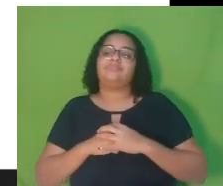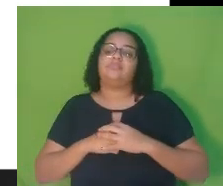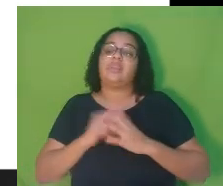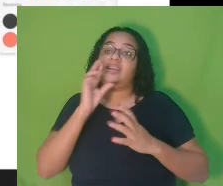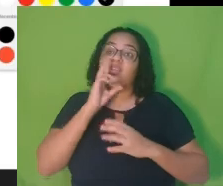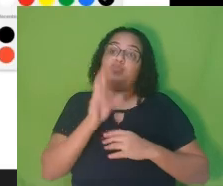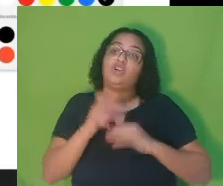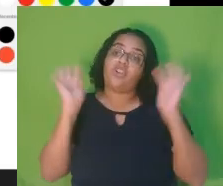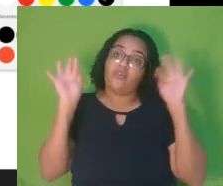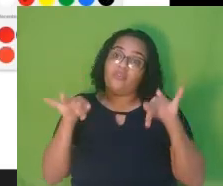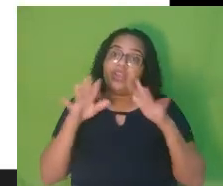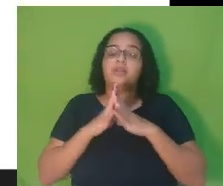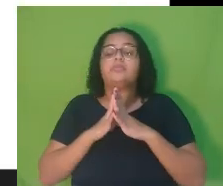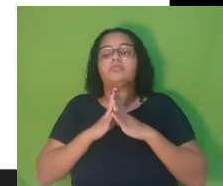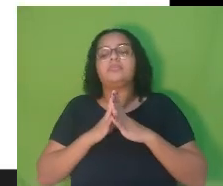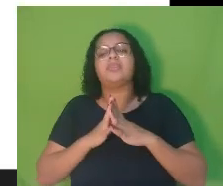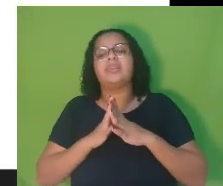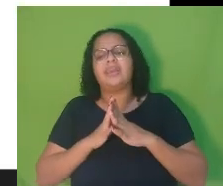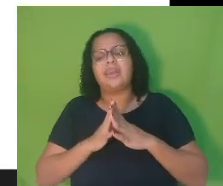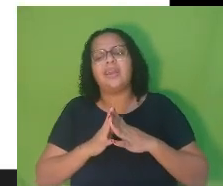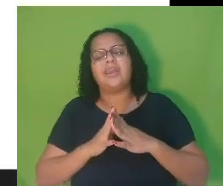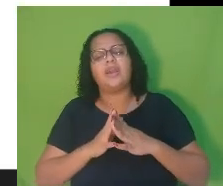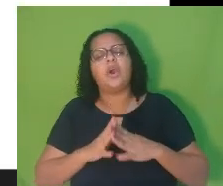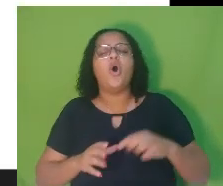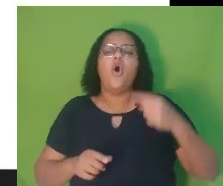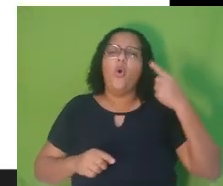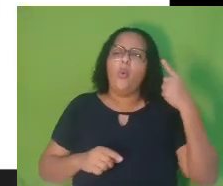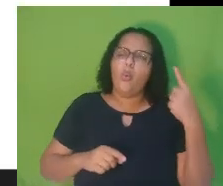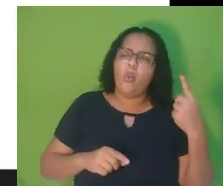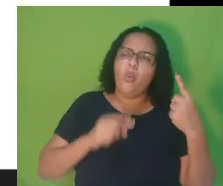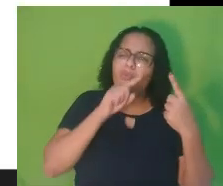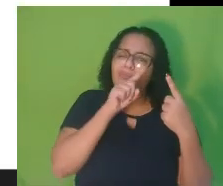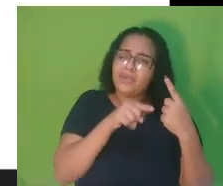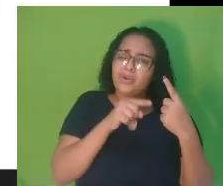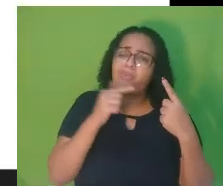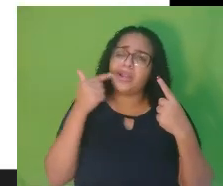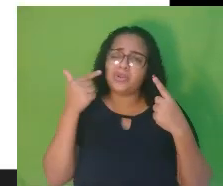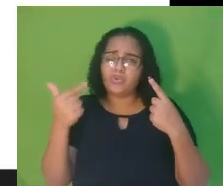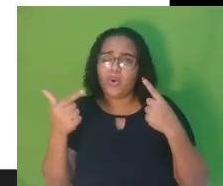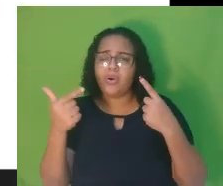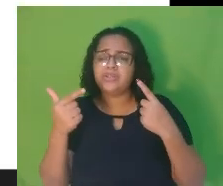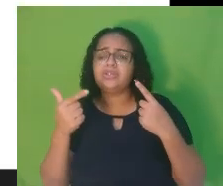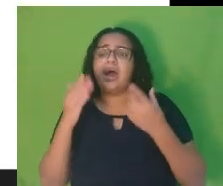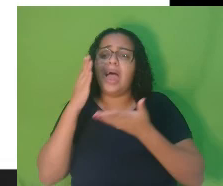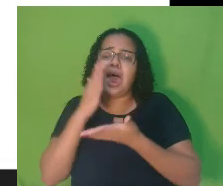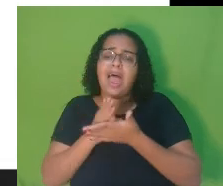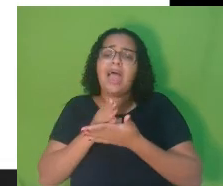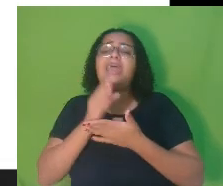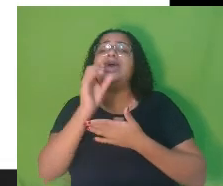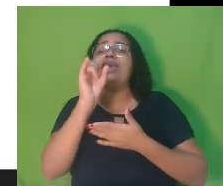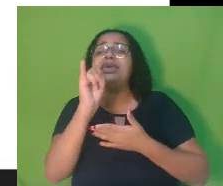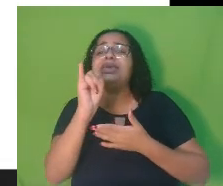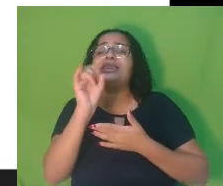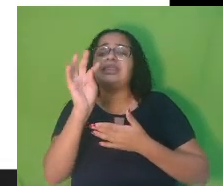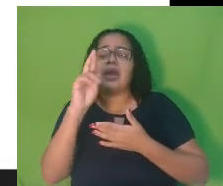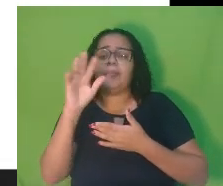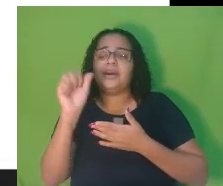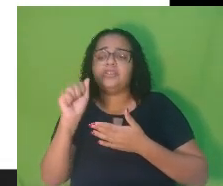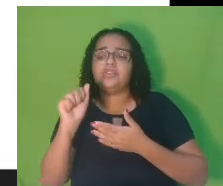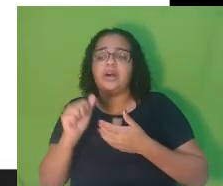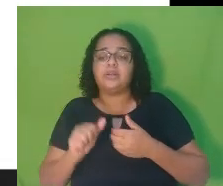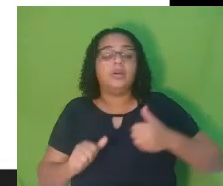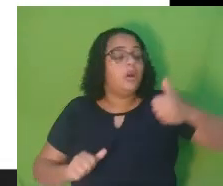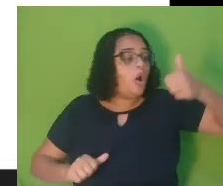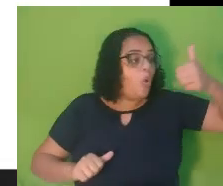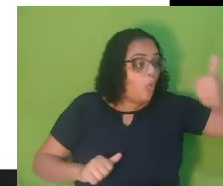Ora, o valor 1,2 ele é intermediário entre